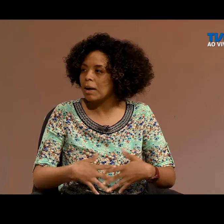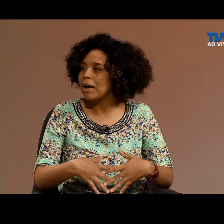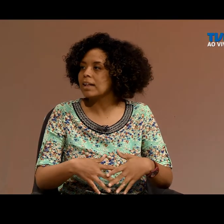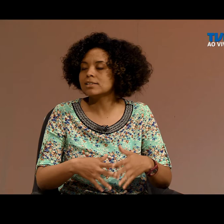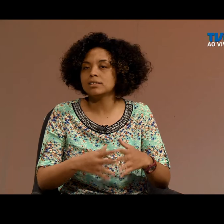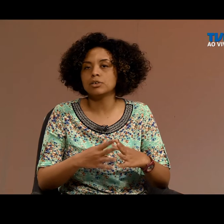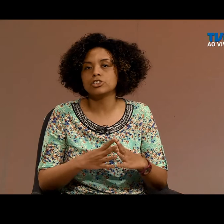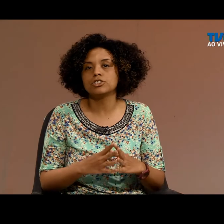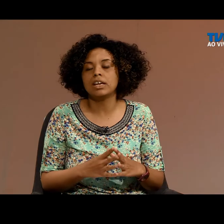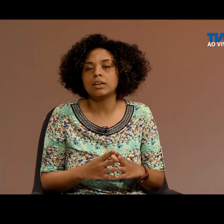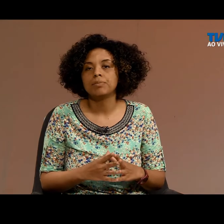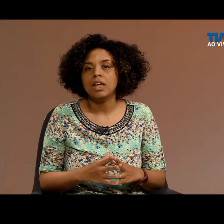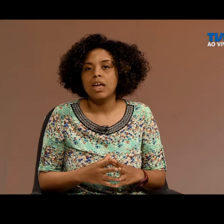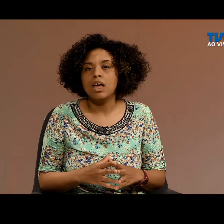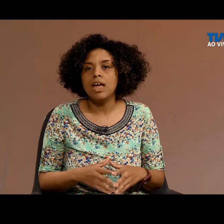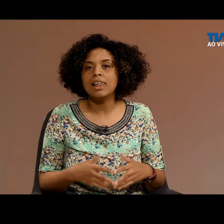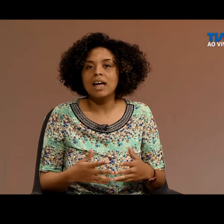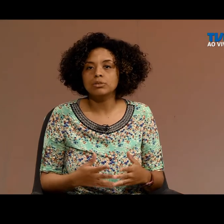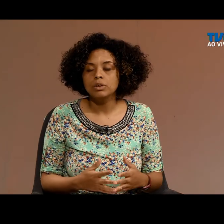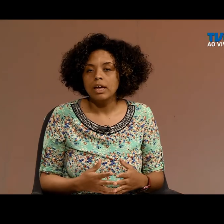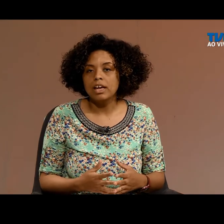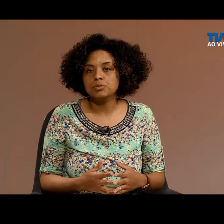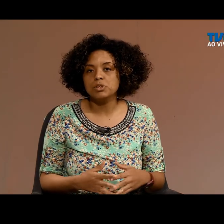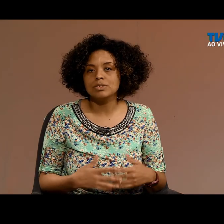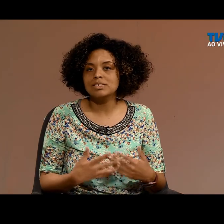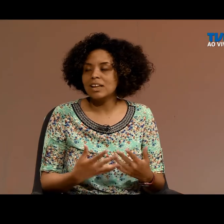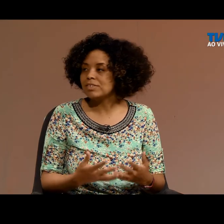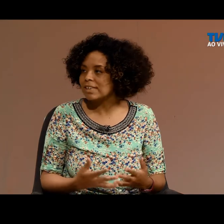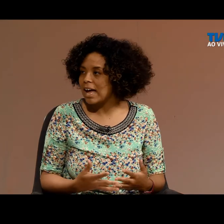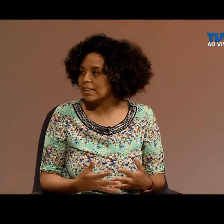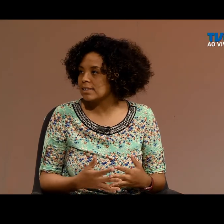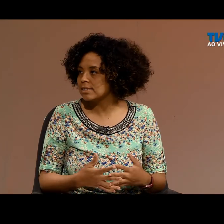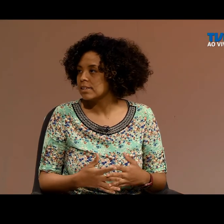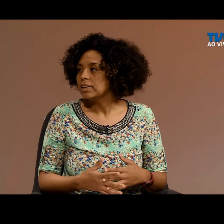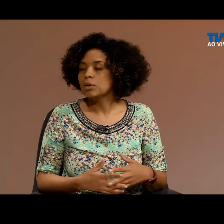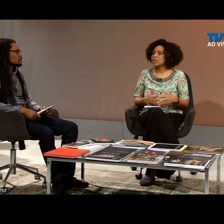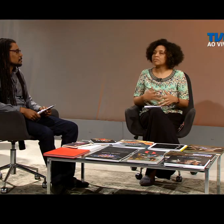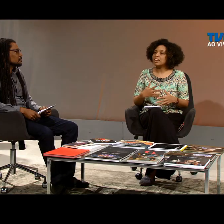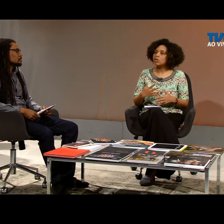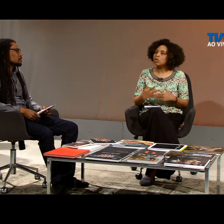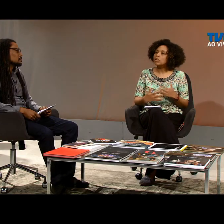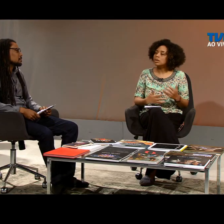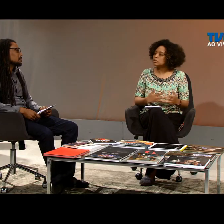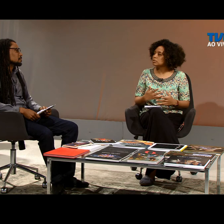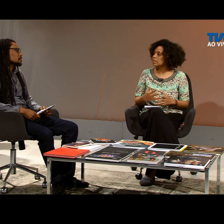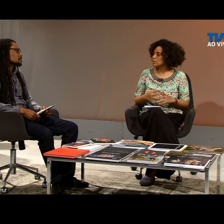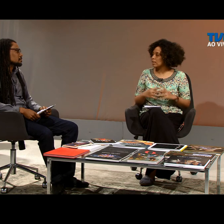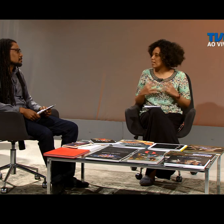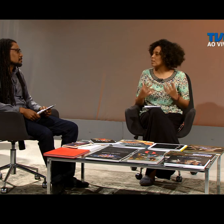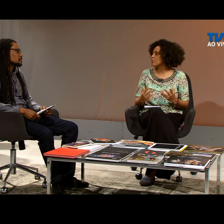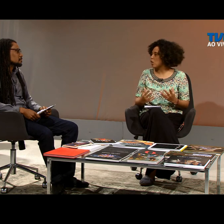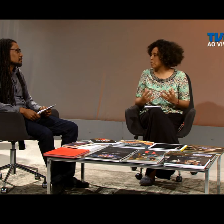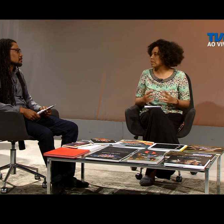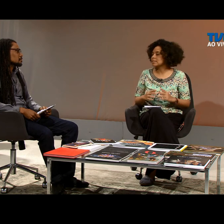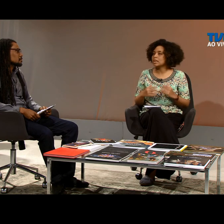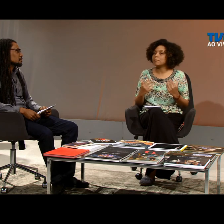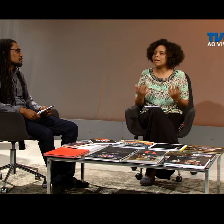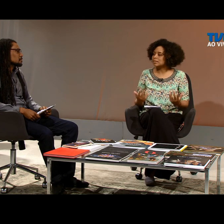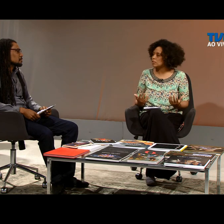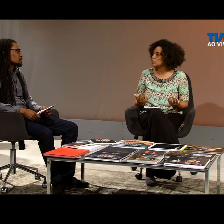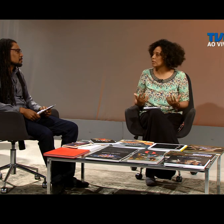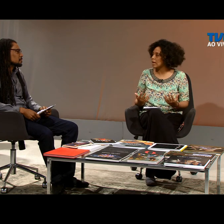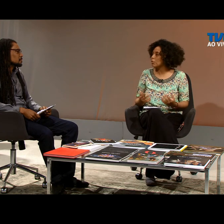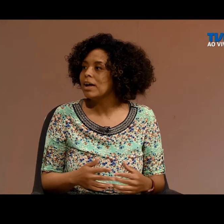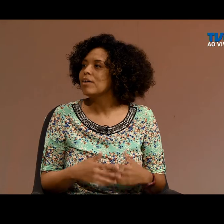colocando camadas, então a gente tem relato de pessoas escravizadas, então ela vai colocando dentro dessa forma que seria